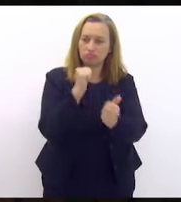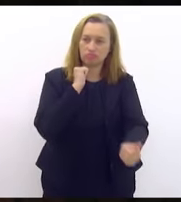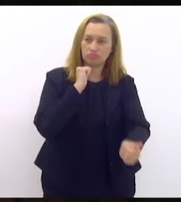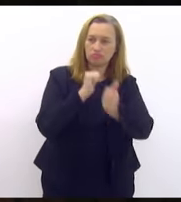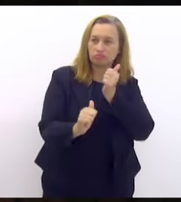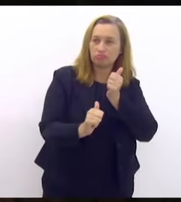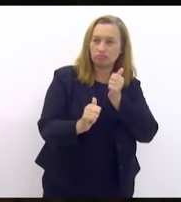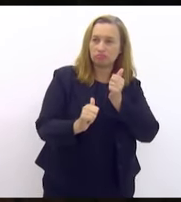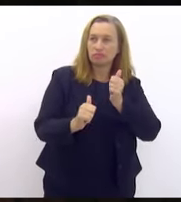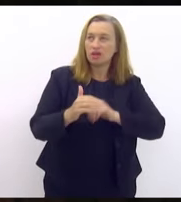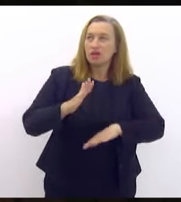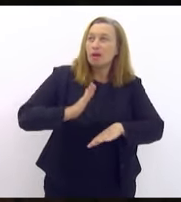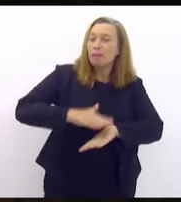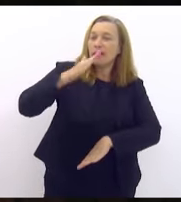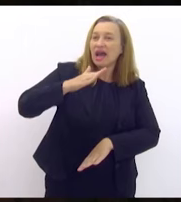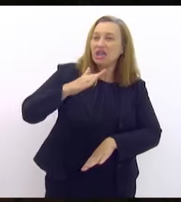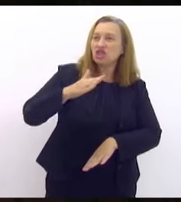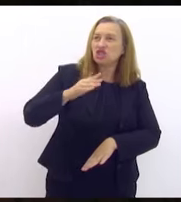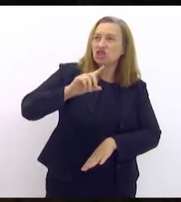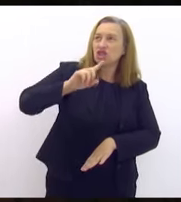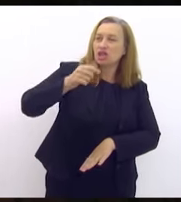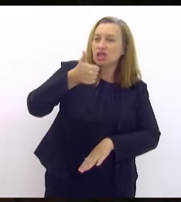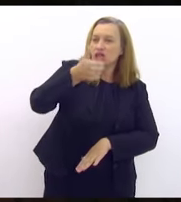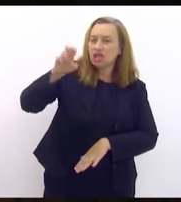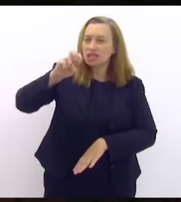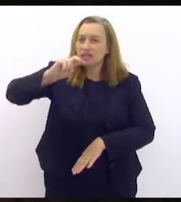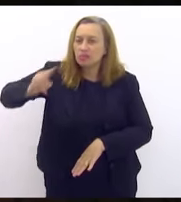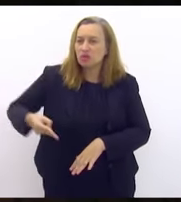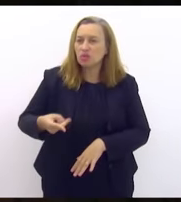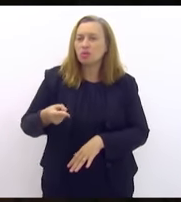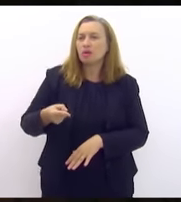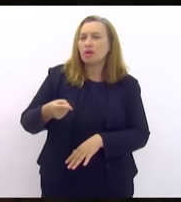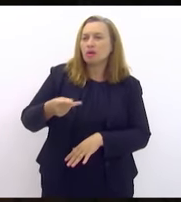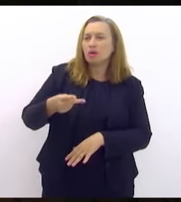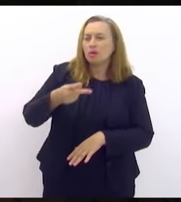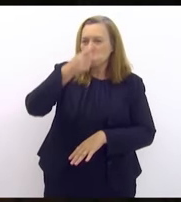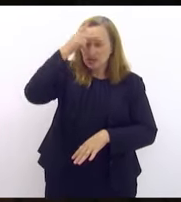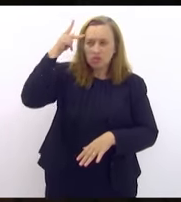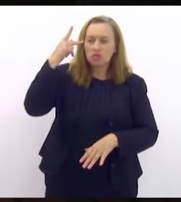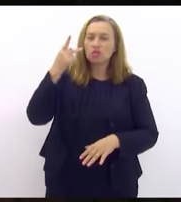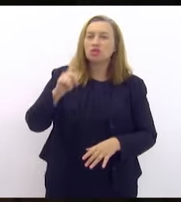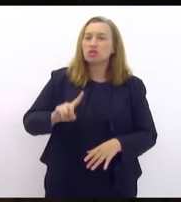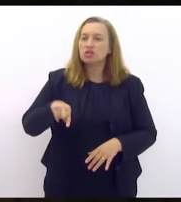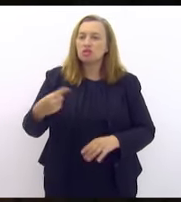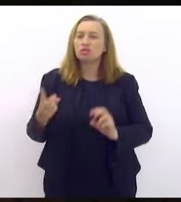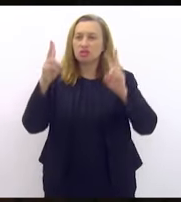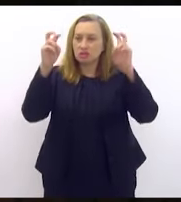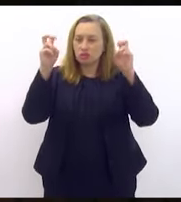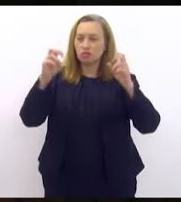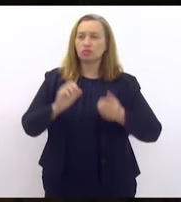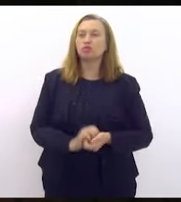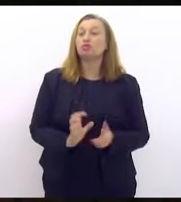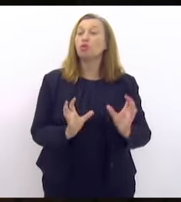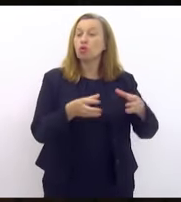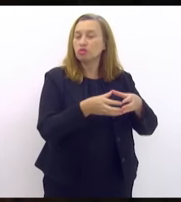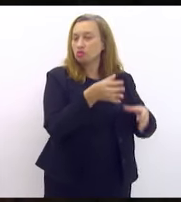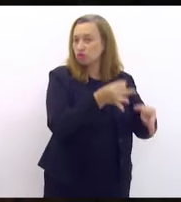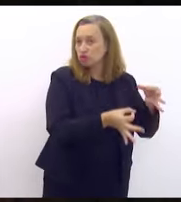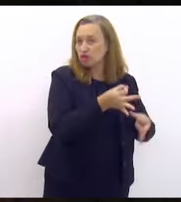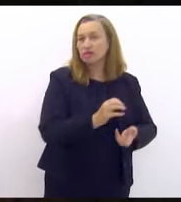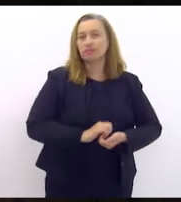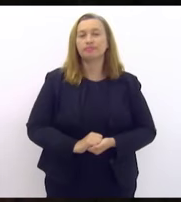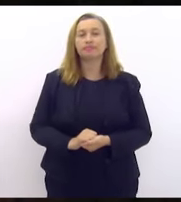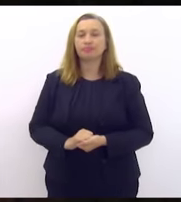capacidade superior a 15 mil pessoas nos dias de jogos de futebol no âmbito do estado do Rio de Janeiro e da outras providências. Parecer das comissões de Constituição e